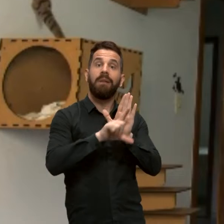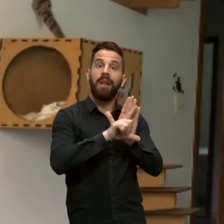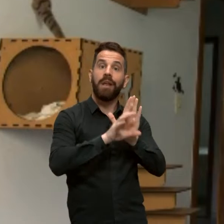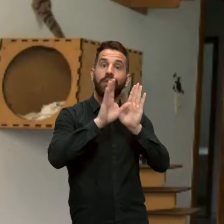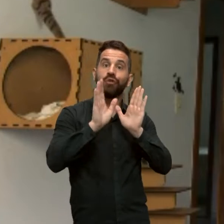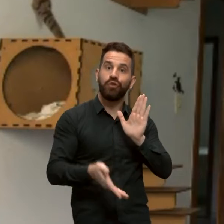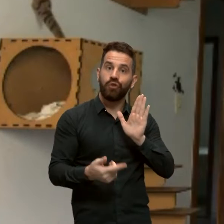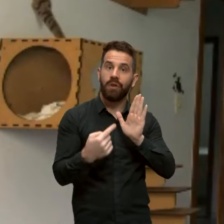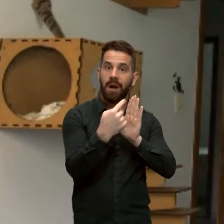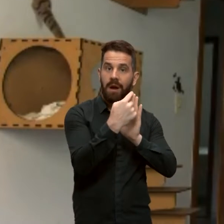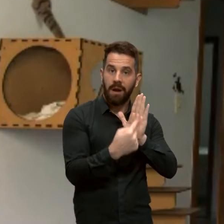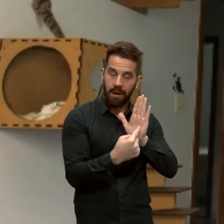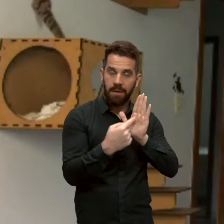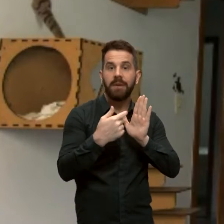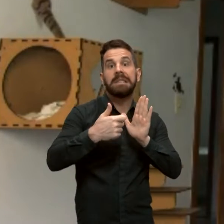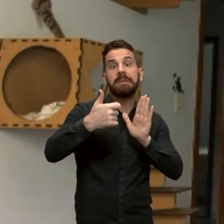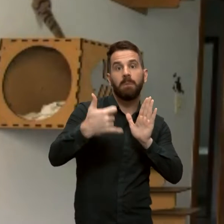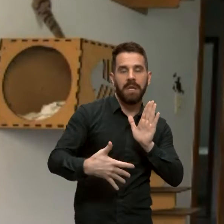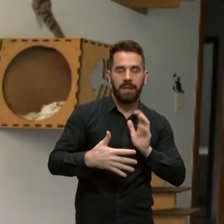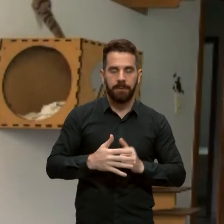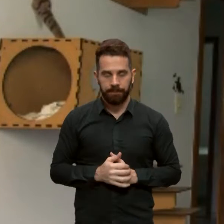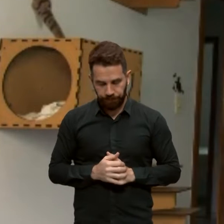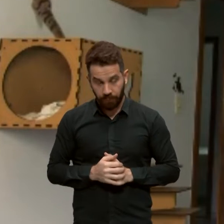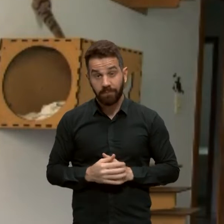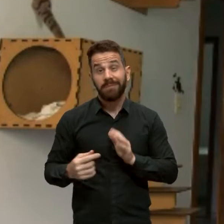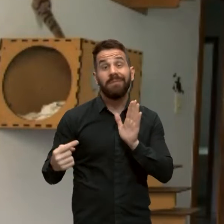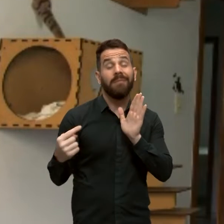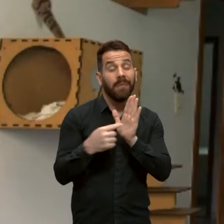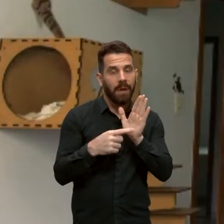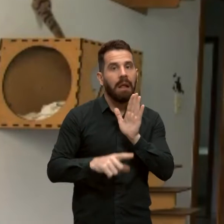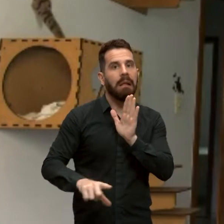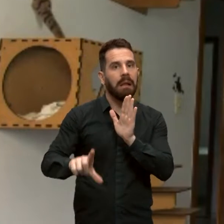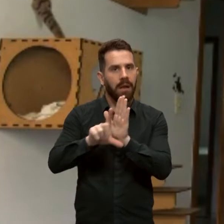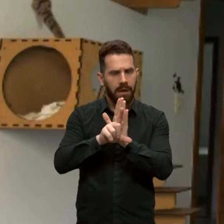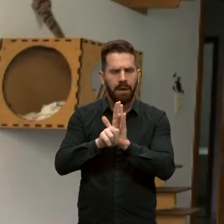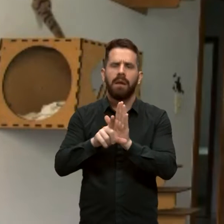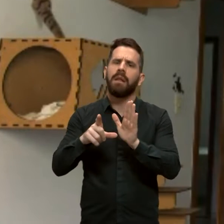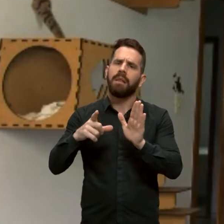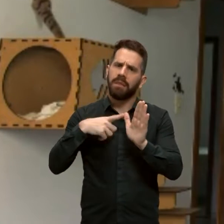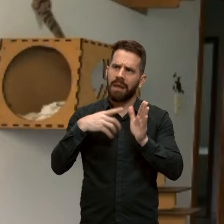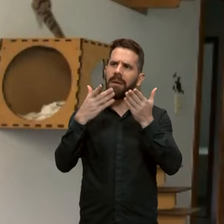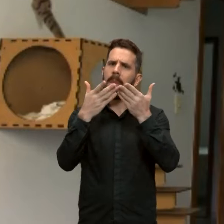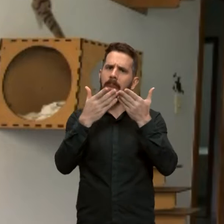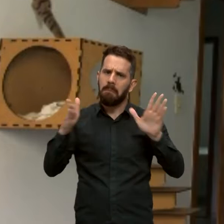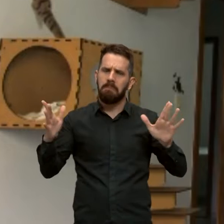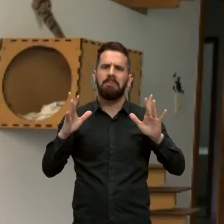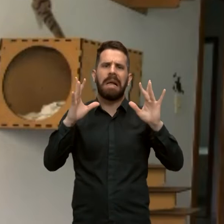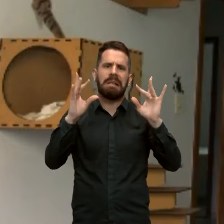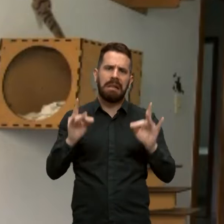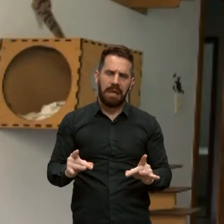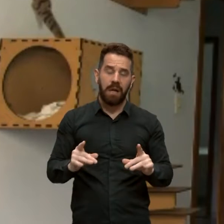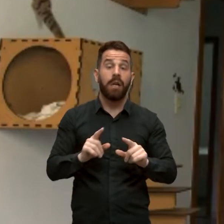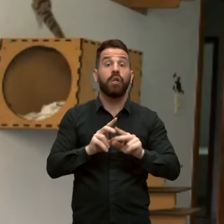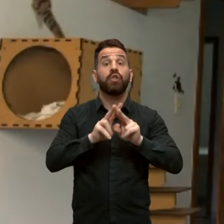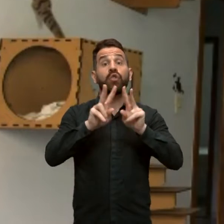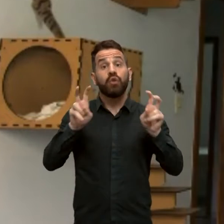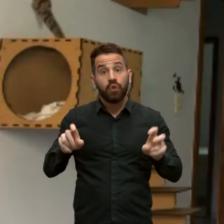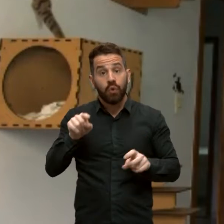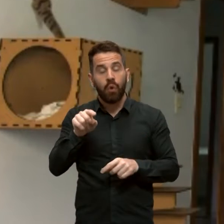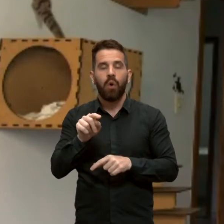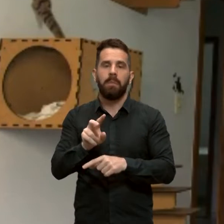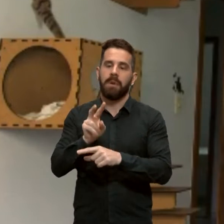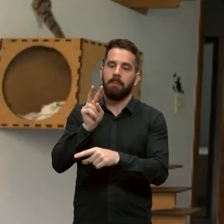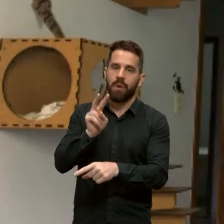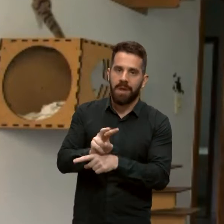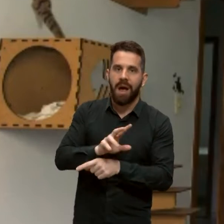na nossa legislação. Hoje a gente tem uma legislação, né, muito ampla sobre proteção a animais aqui no nosso estado de